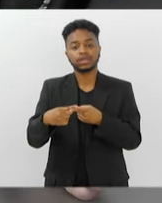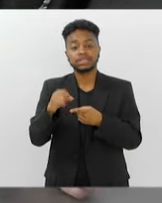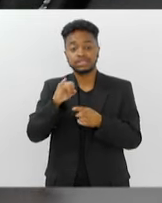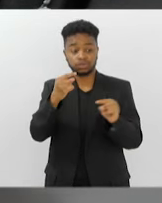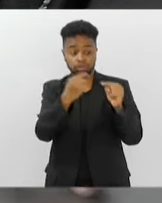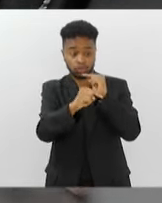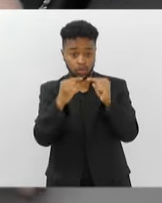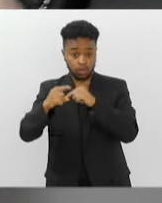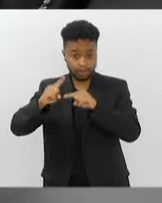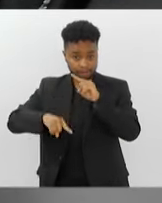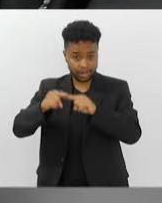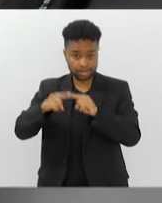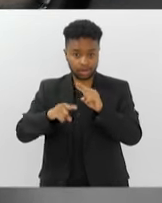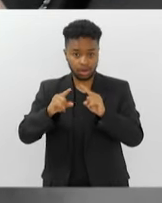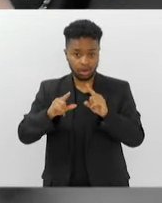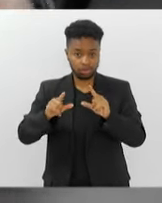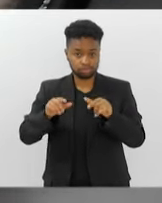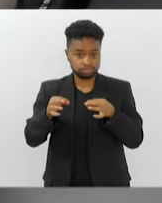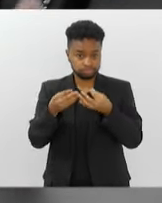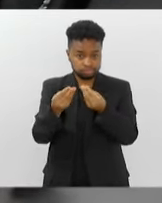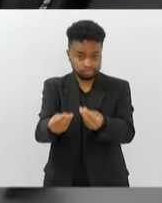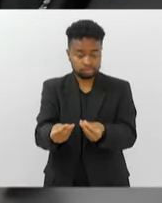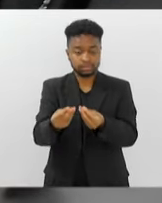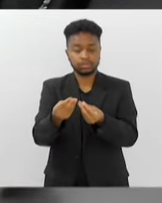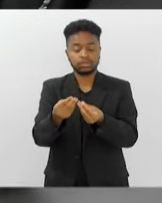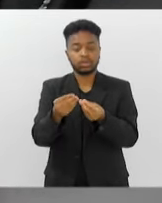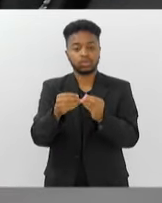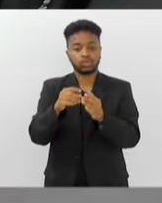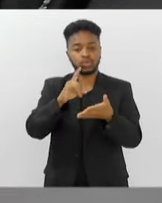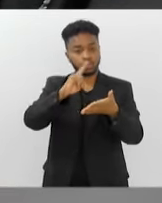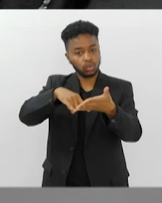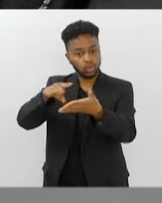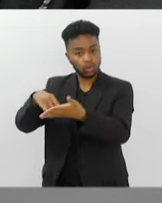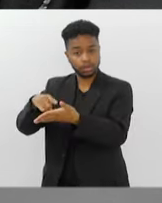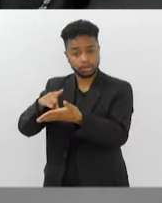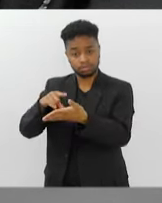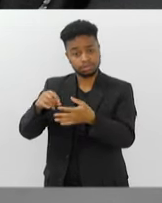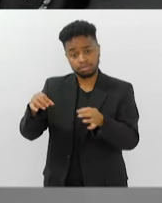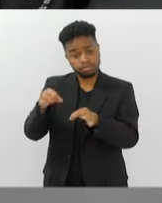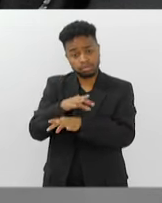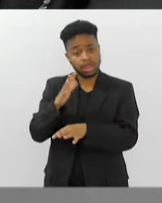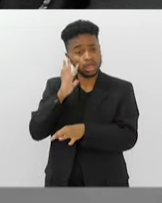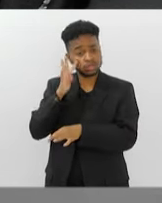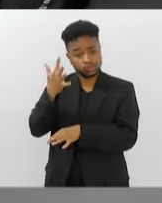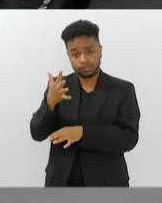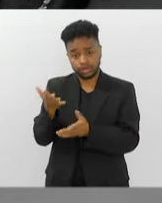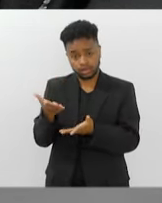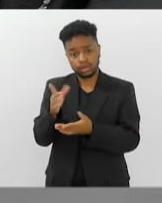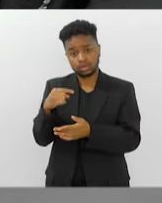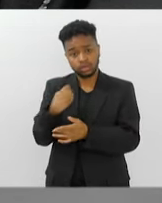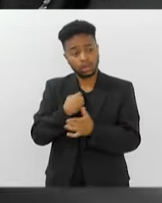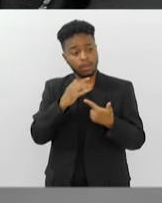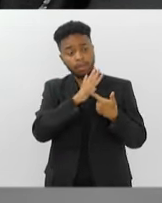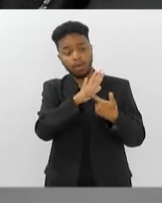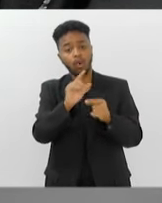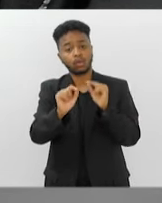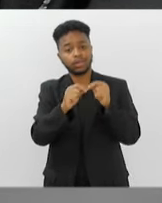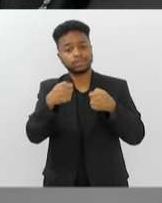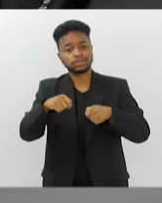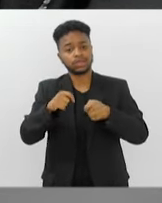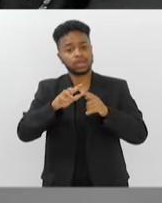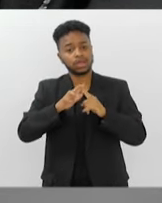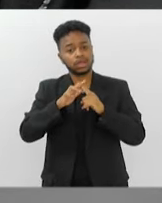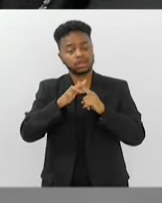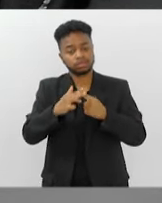material apresentado nas plantas nas Arts nos documentos serem sanados após a vistoria a gente aponta e manda resolver Só que